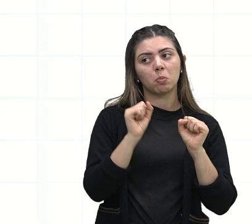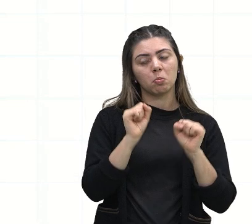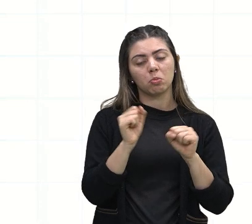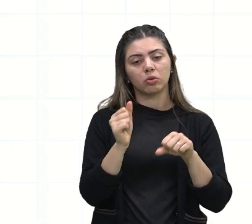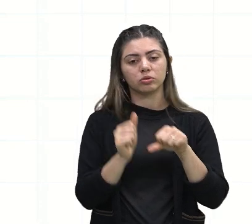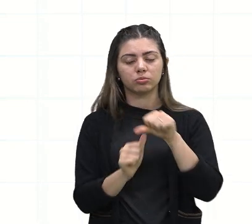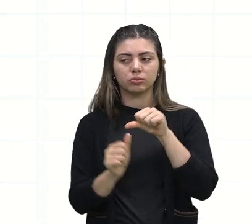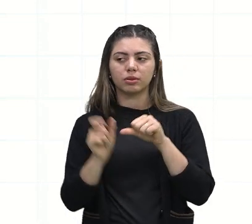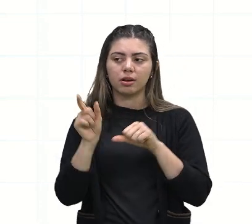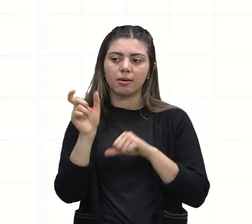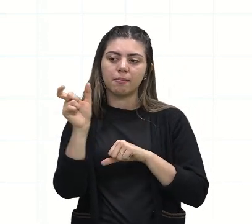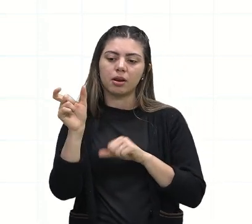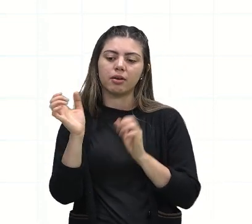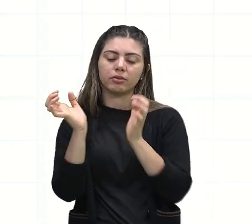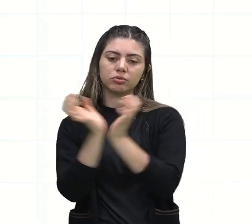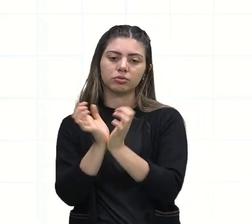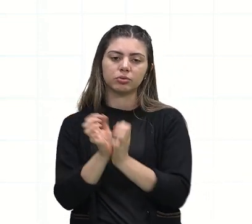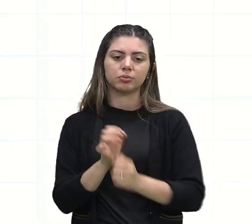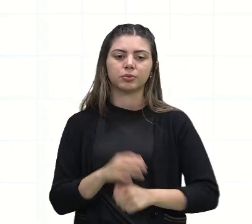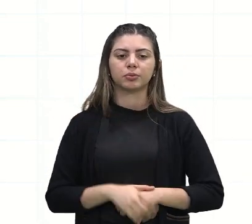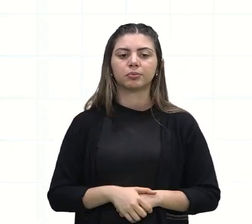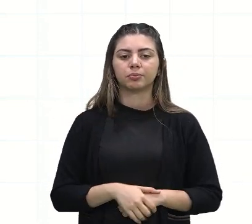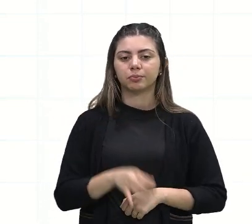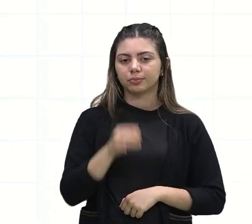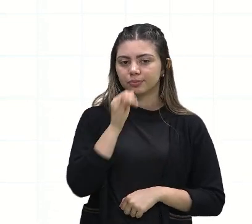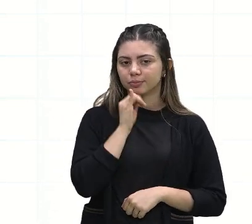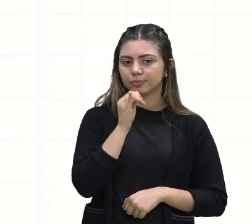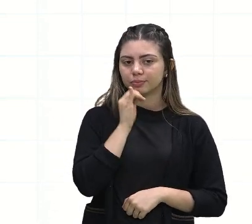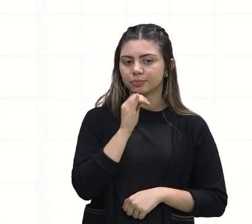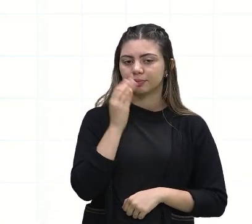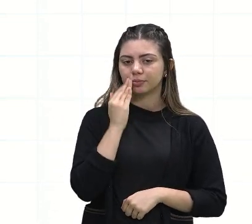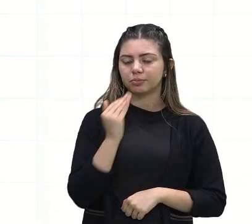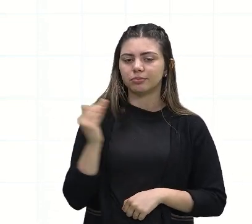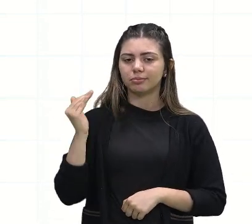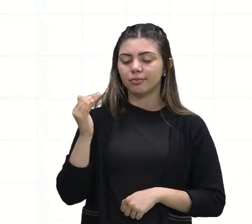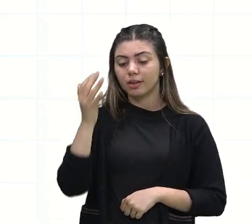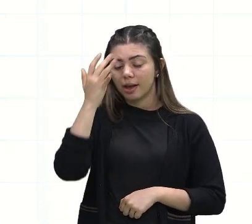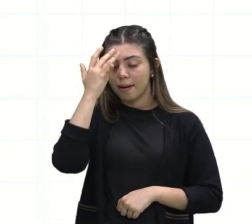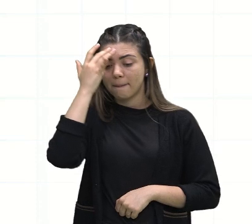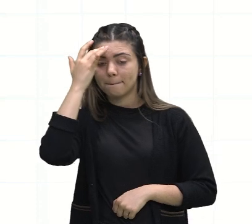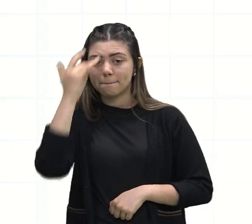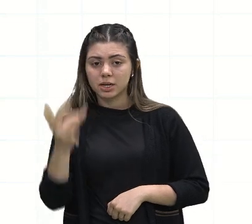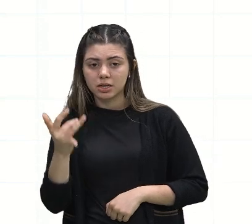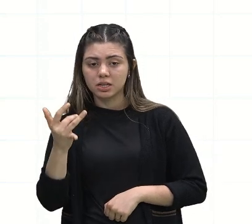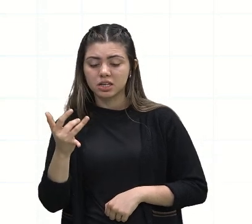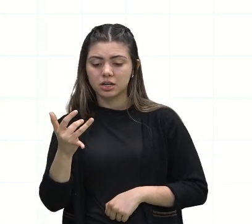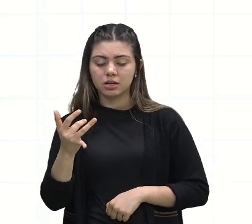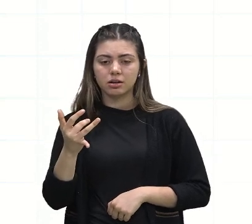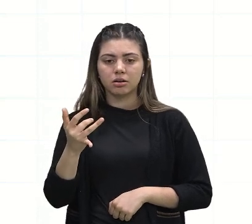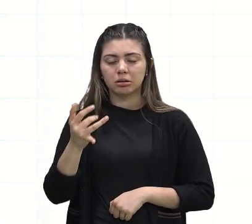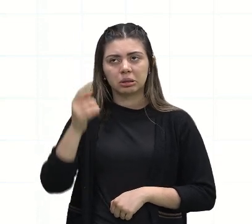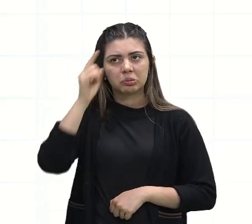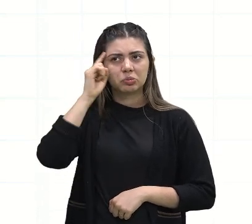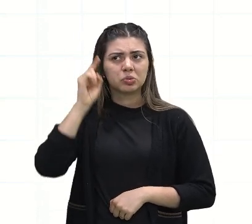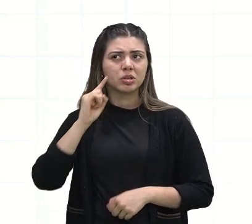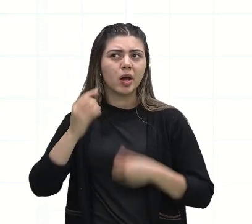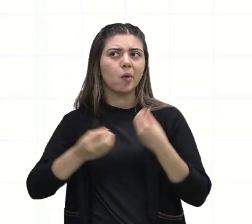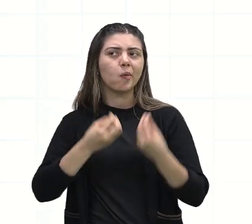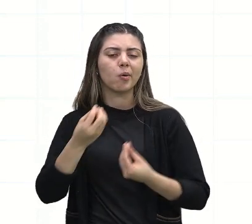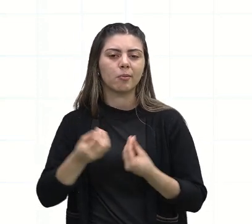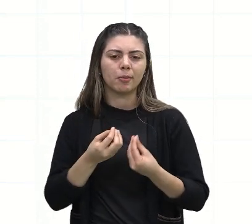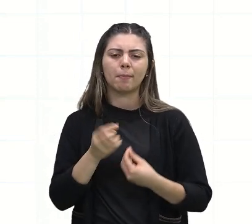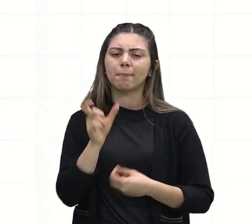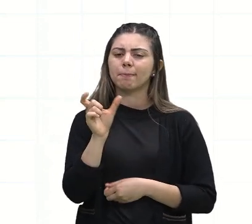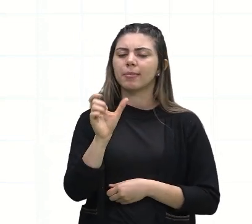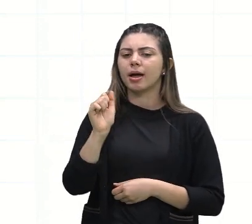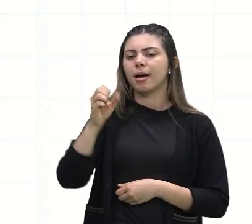Como é que acontece? Nós temos o exemplo 1. Ninguém sabe como será o amanhã. A palavra